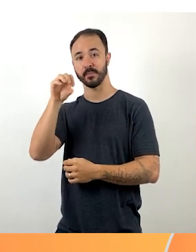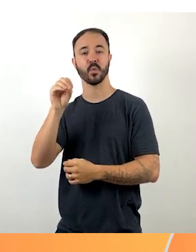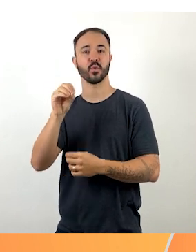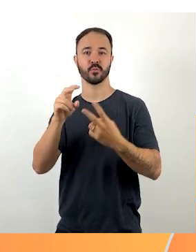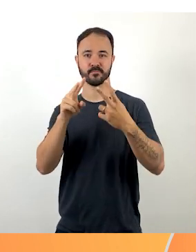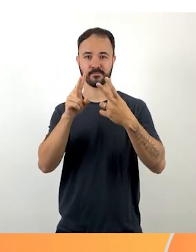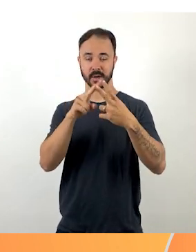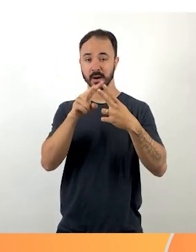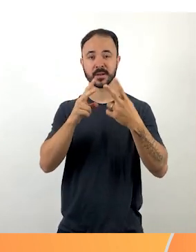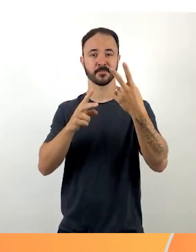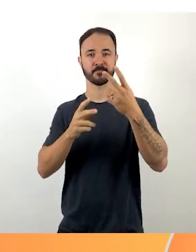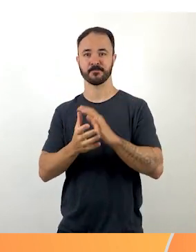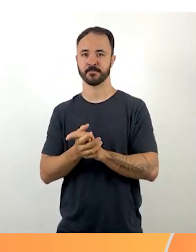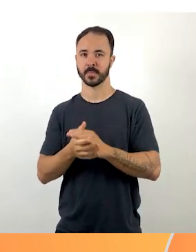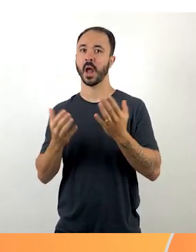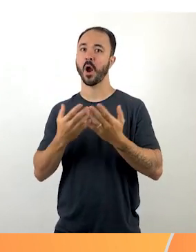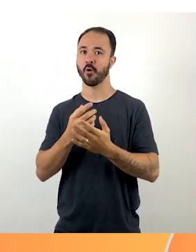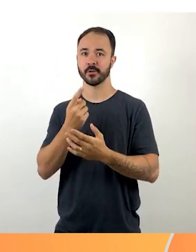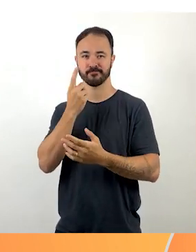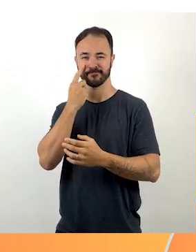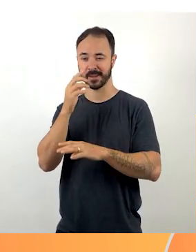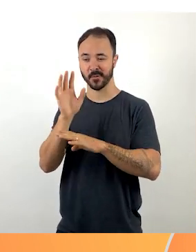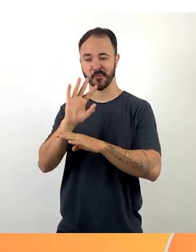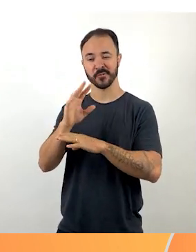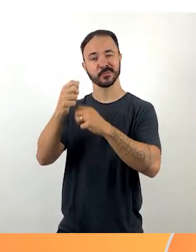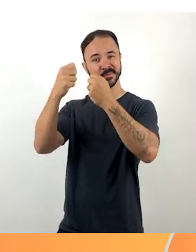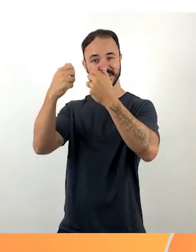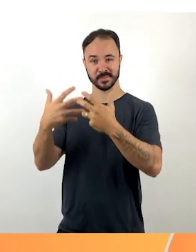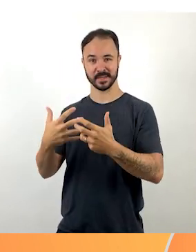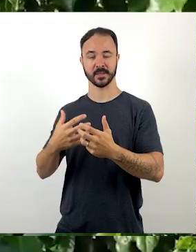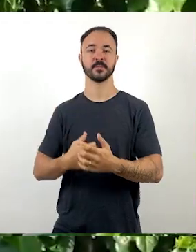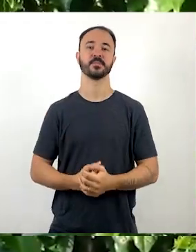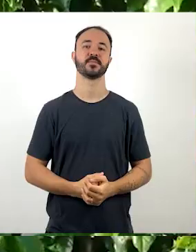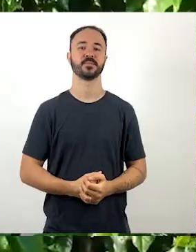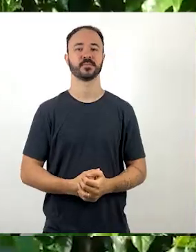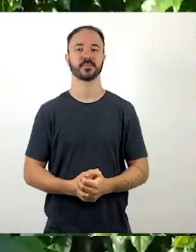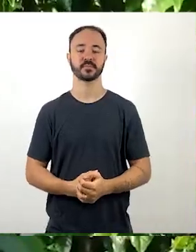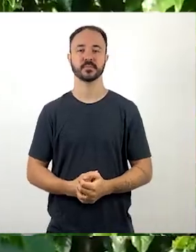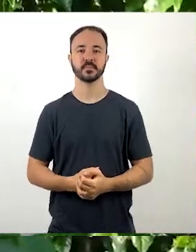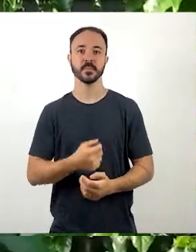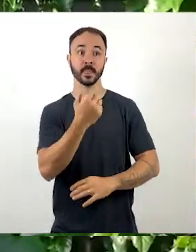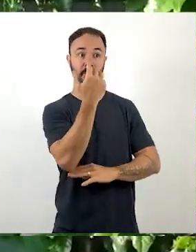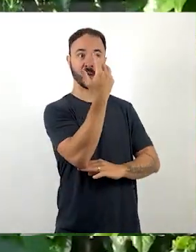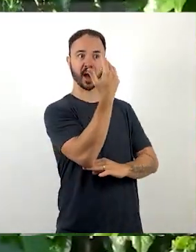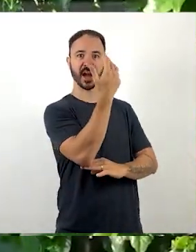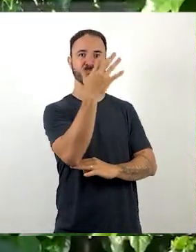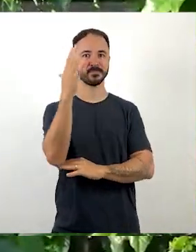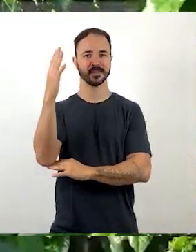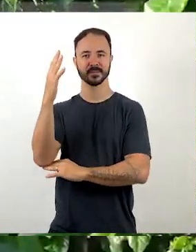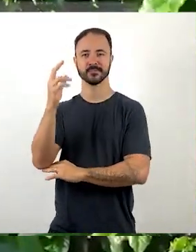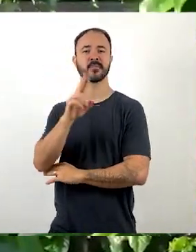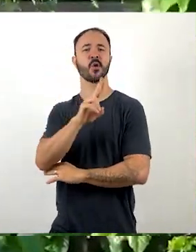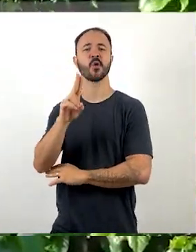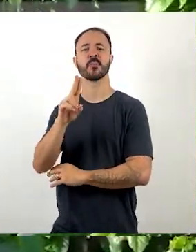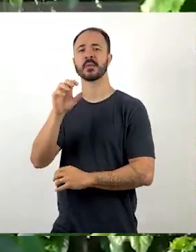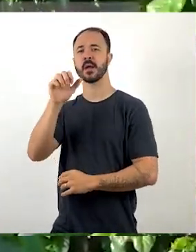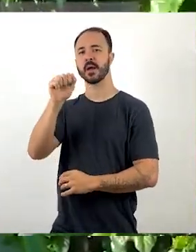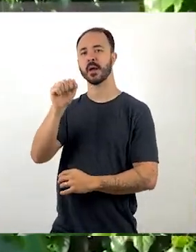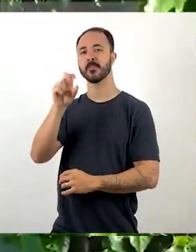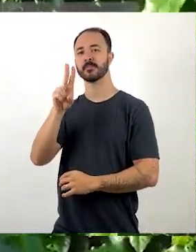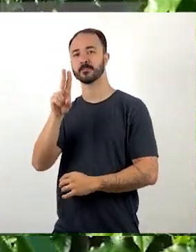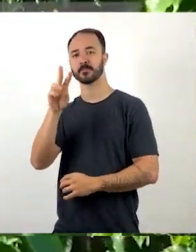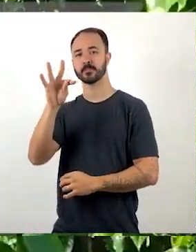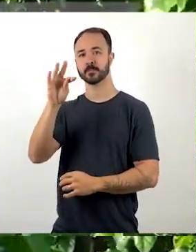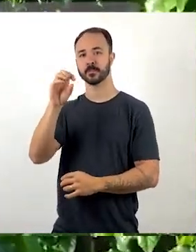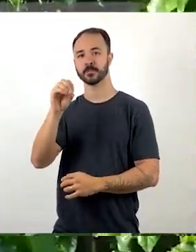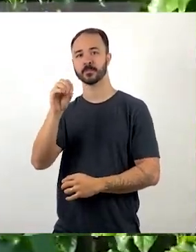cloroplastos. Agora nós vamos ver um vídeo sobre a fotossíntese. As plantas são organismos autotróficos, ou